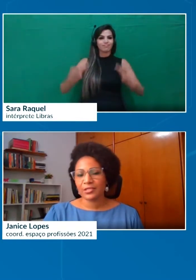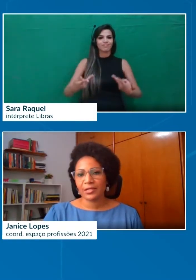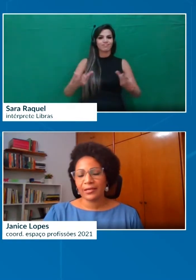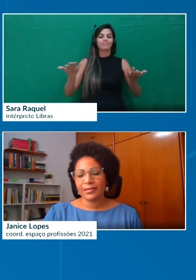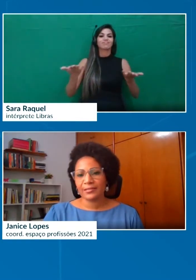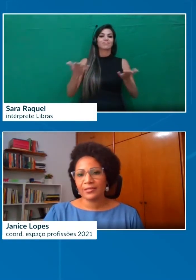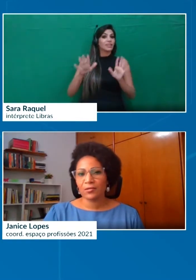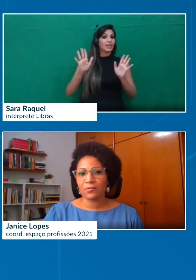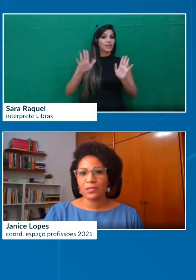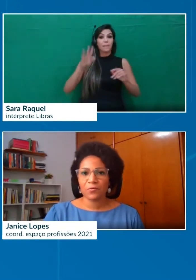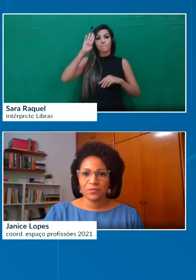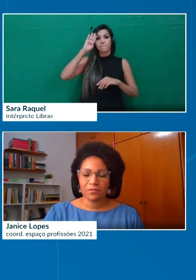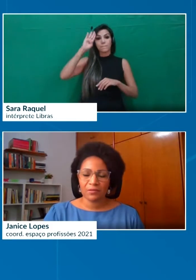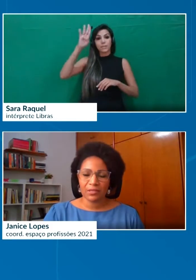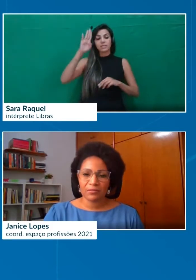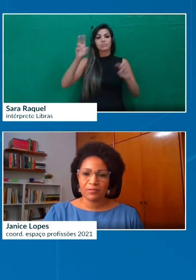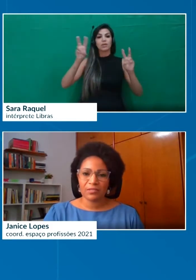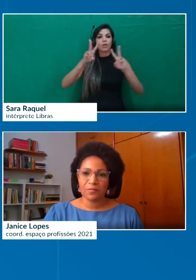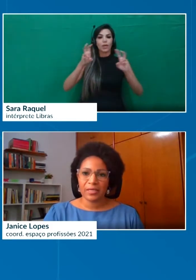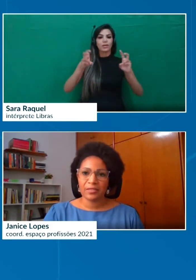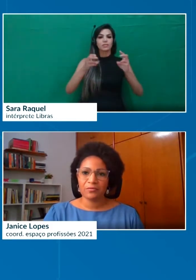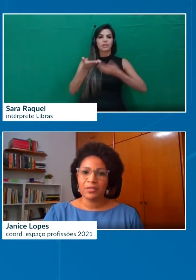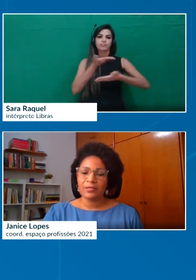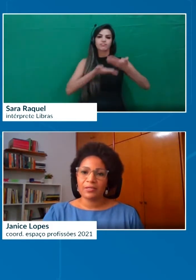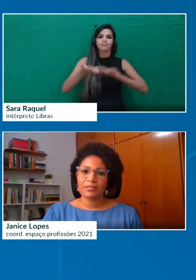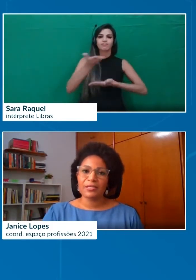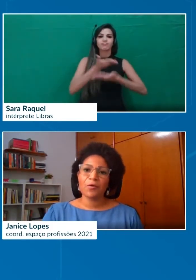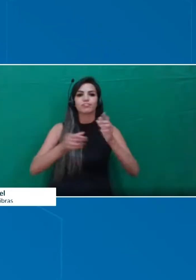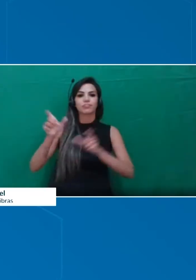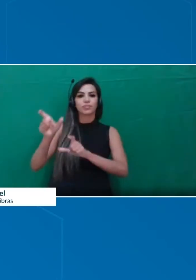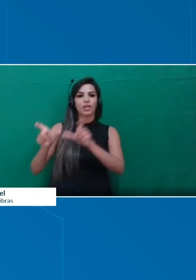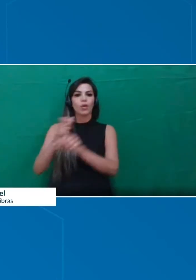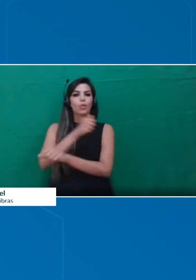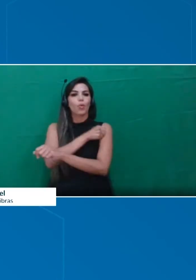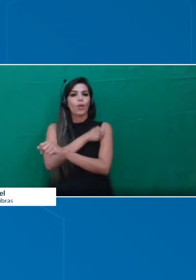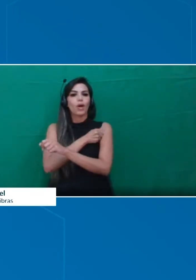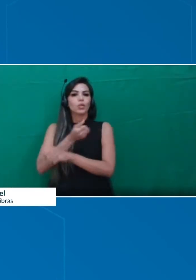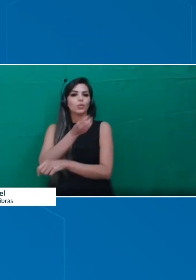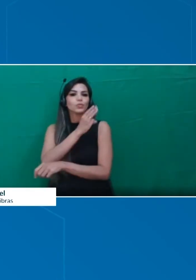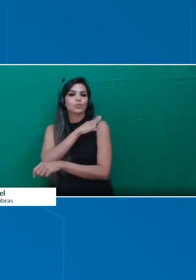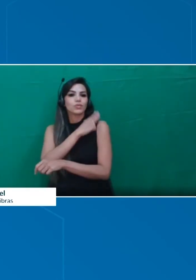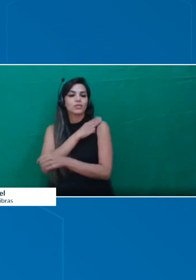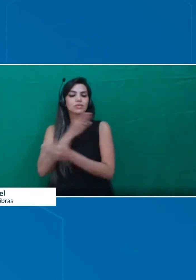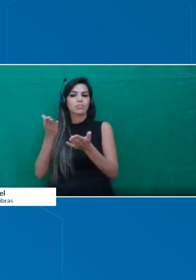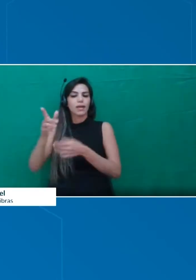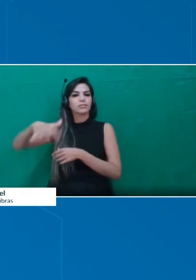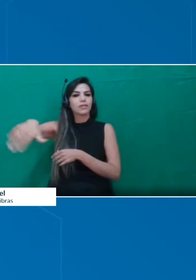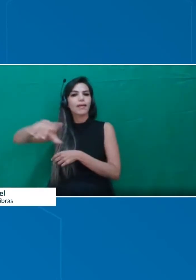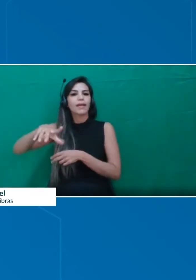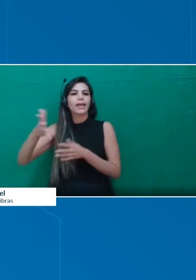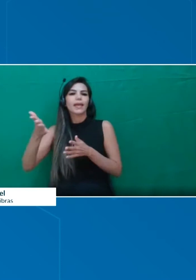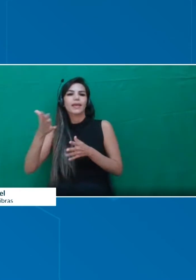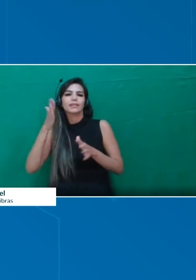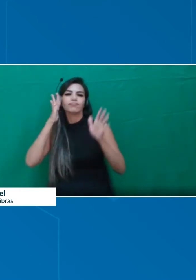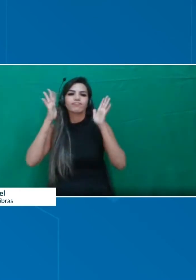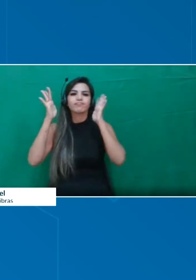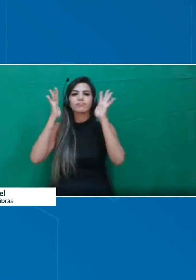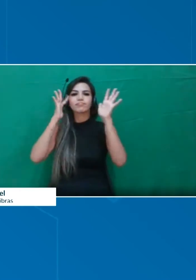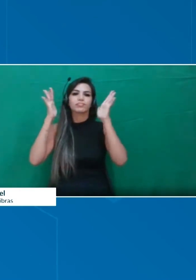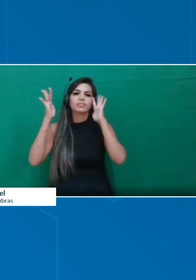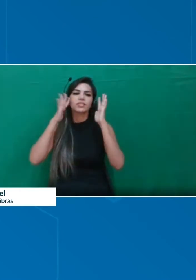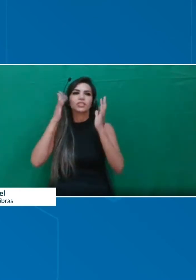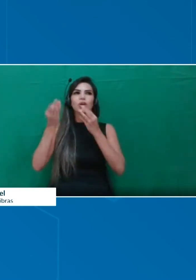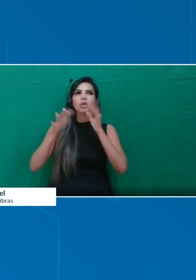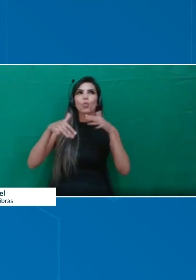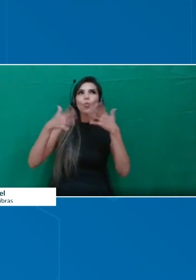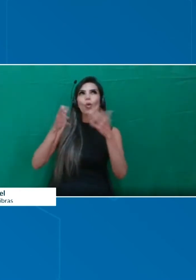no tocante a essa interlocução com os estudantes do ensino médio que se encontram aí, né, nas vias de fato de entrarem